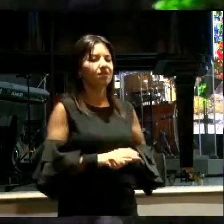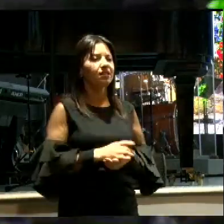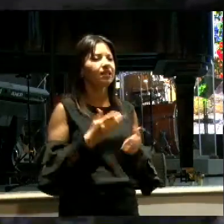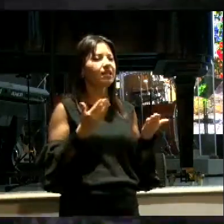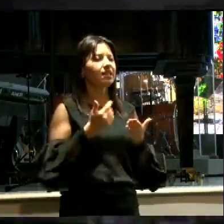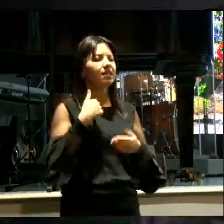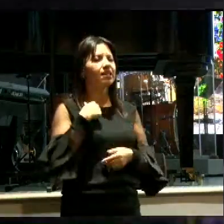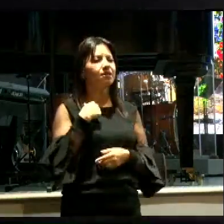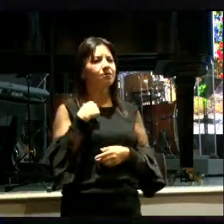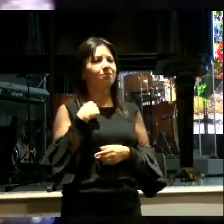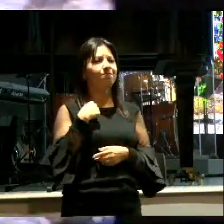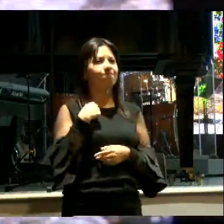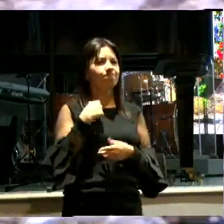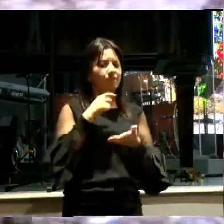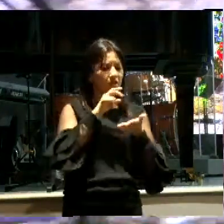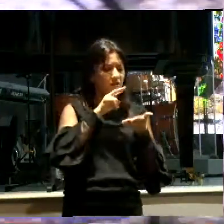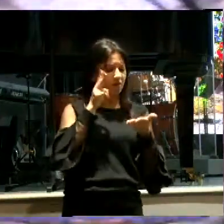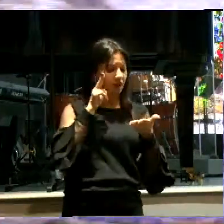incomodado,